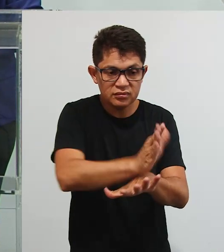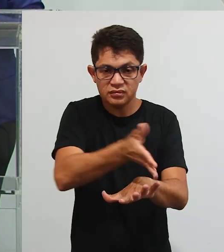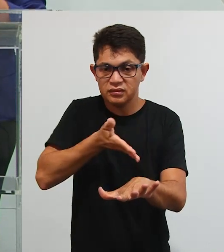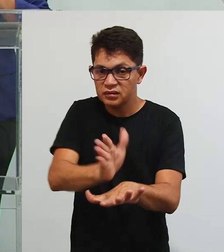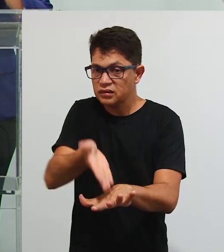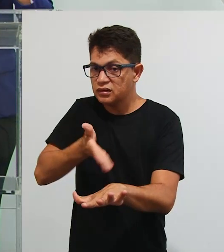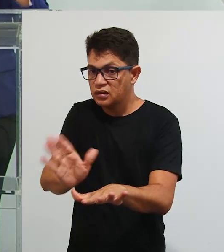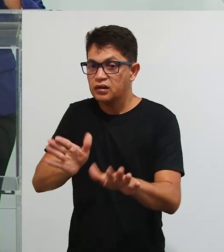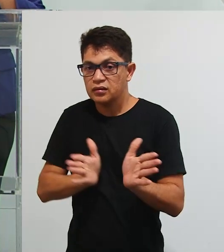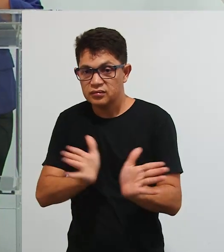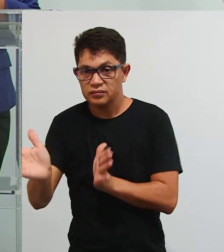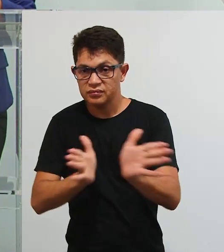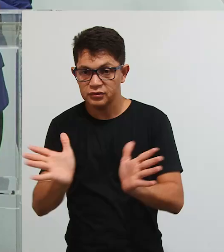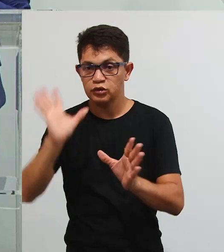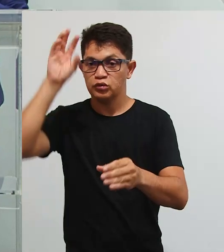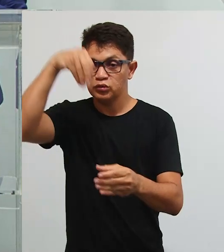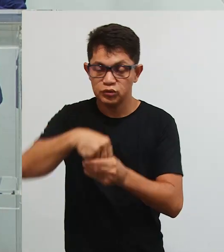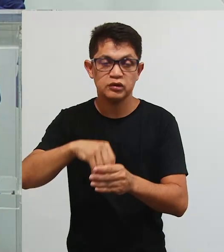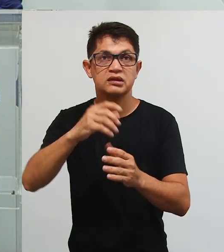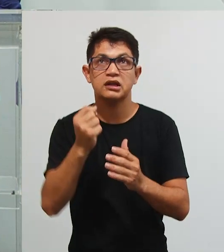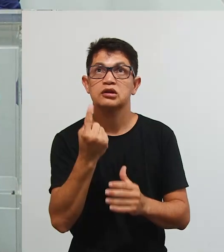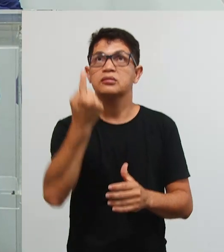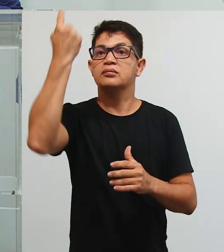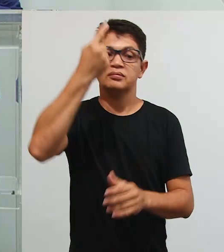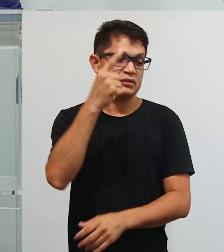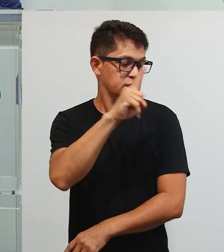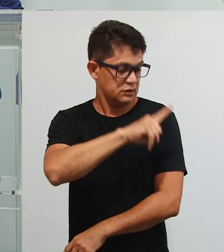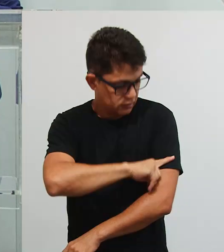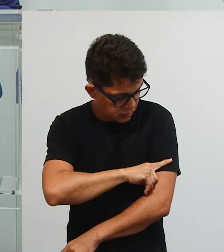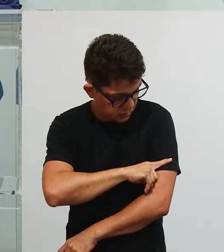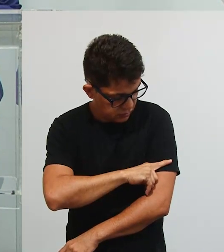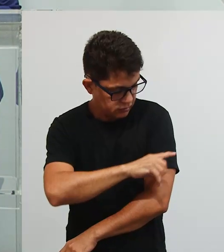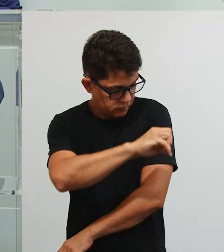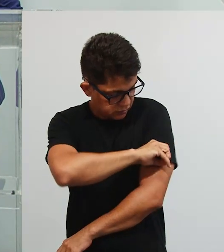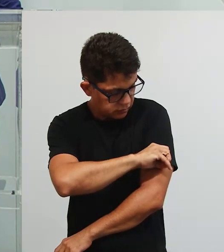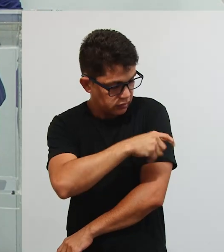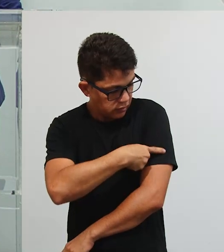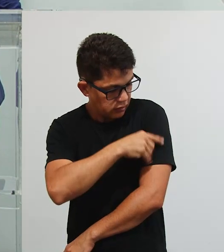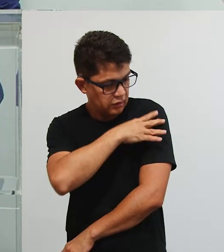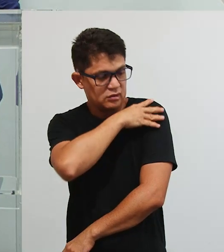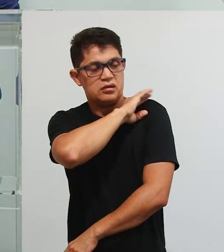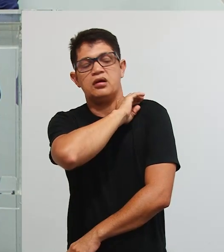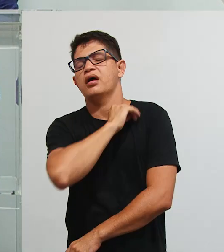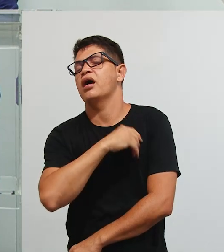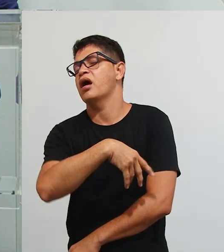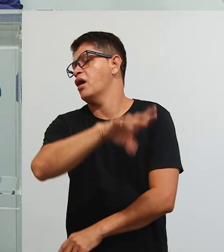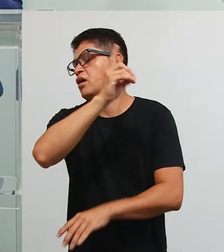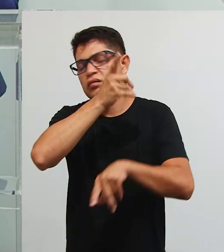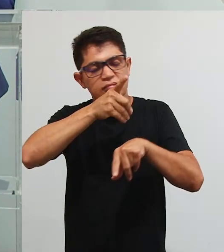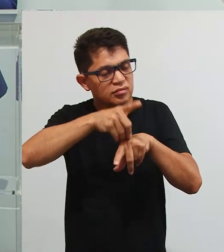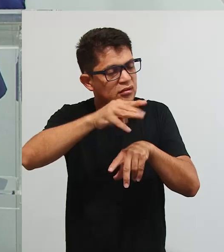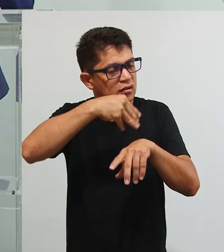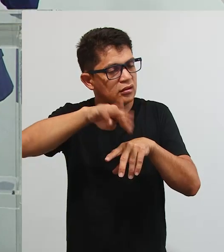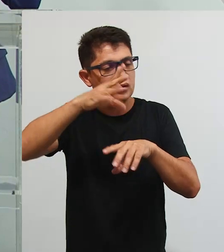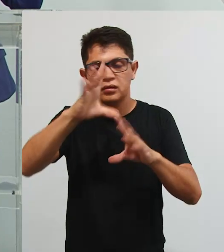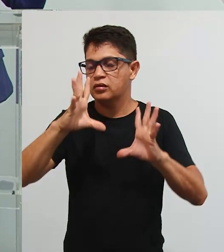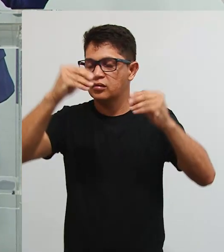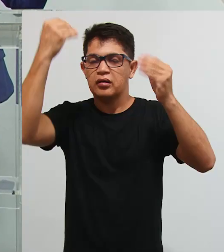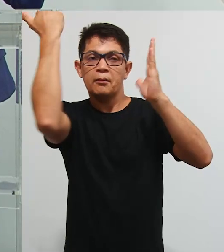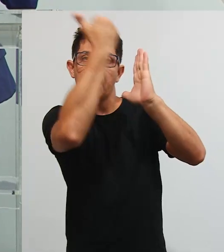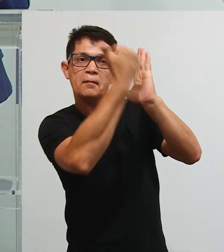frentes. Nós conseguimos perceber desde a educação infantil até a educação da pós-graduação,